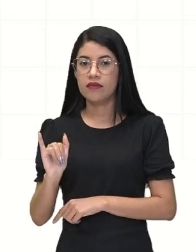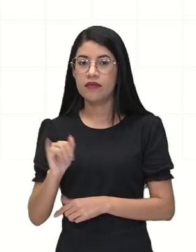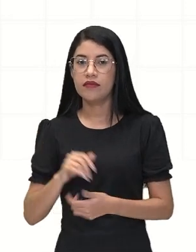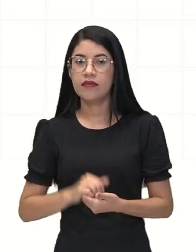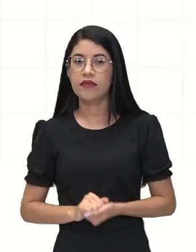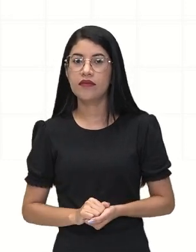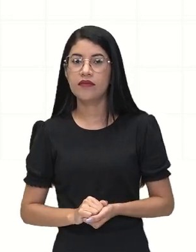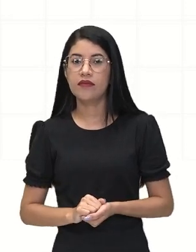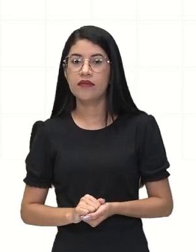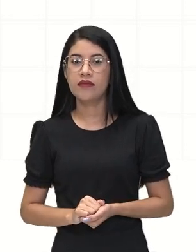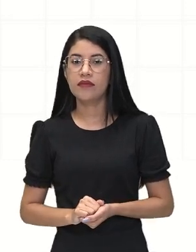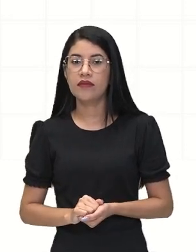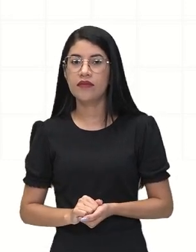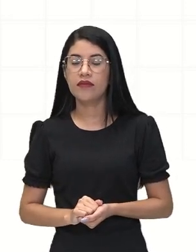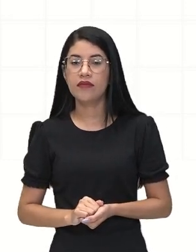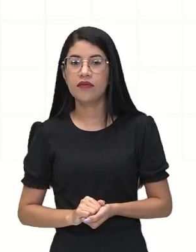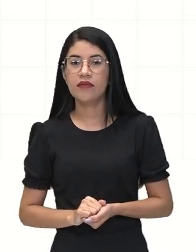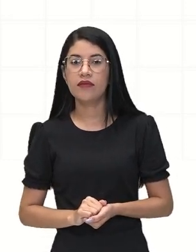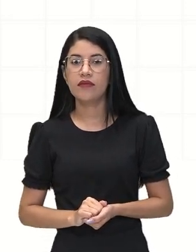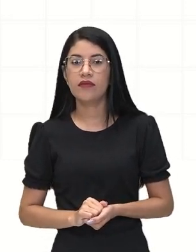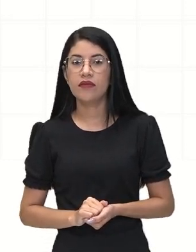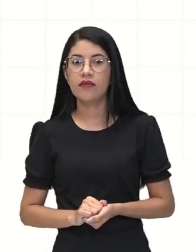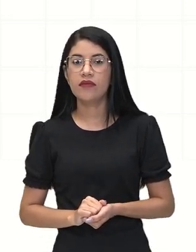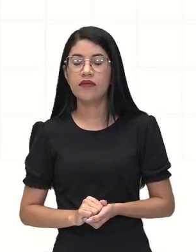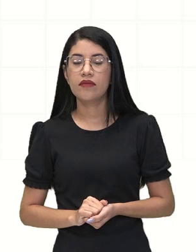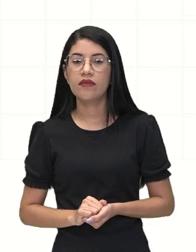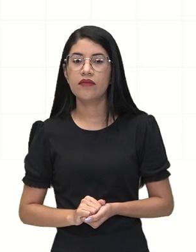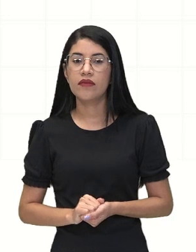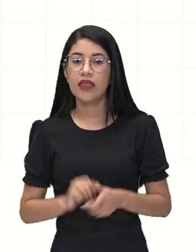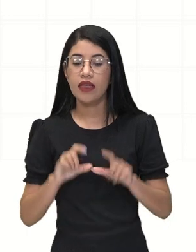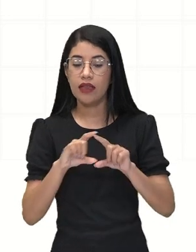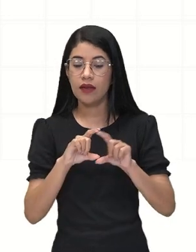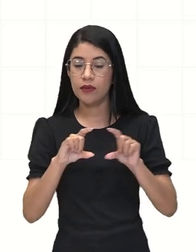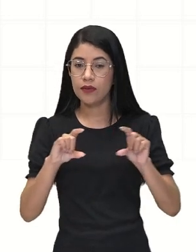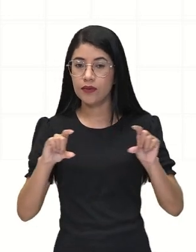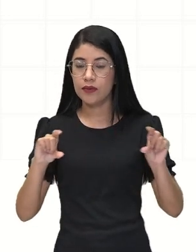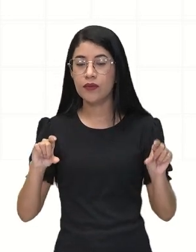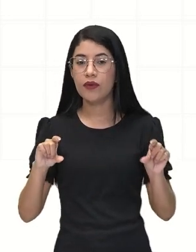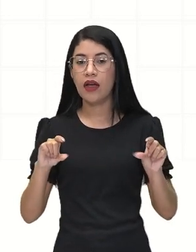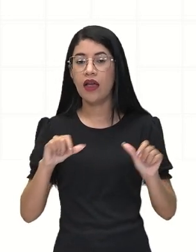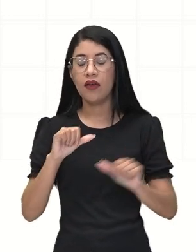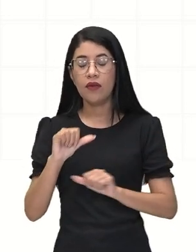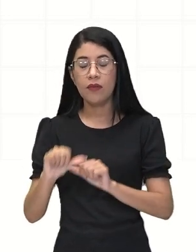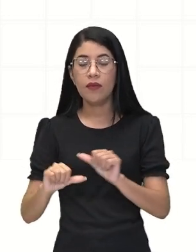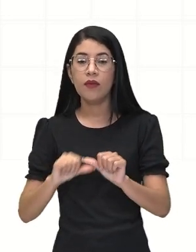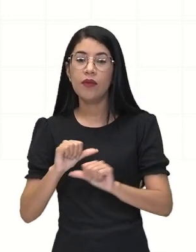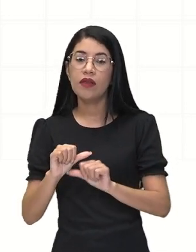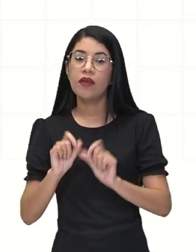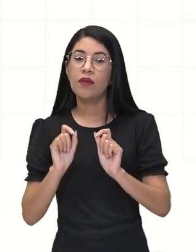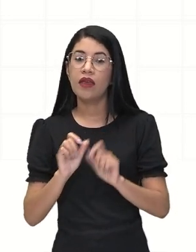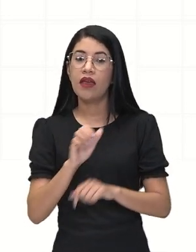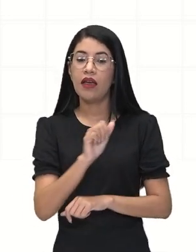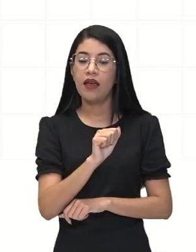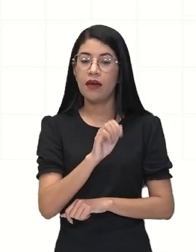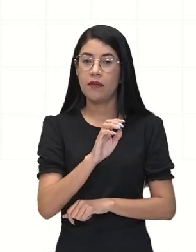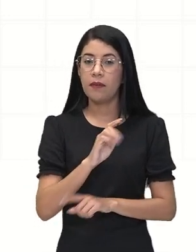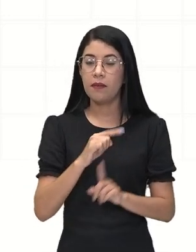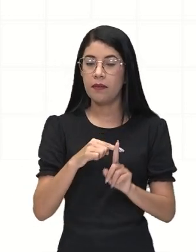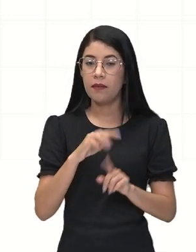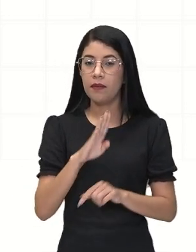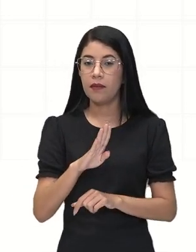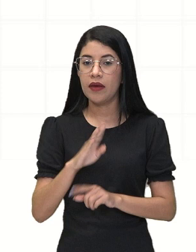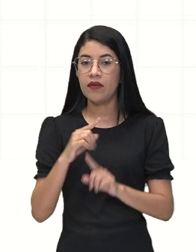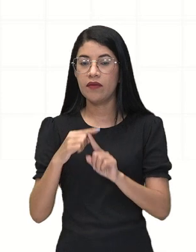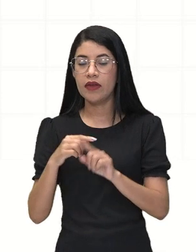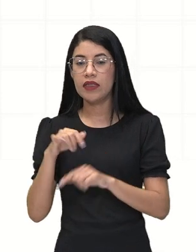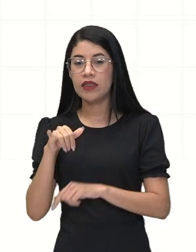mais BY. E tudo aquilo eu transformei exatamente nisso aqui, ó, num produto de